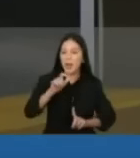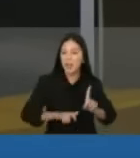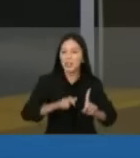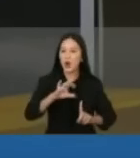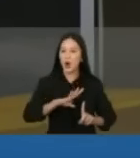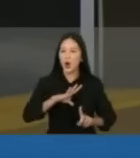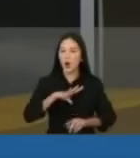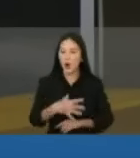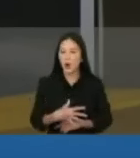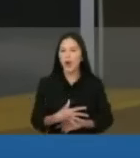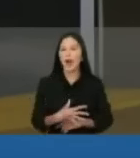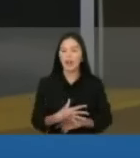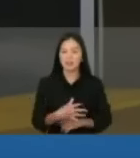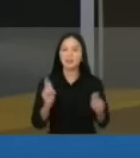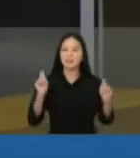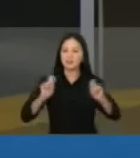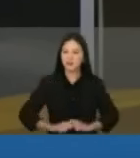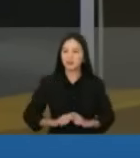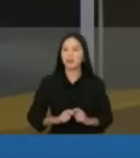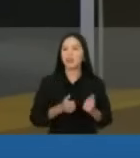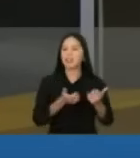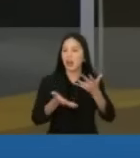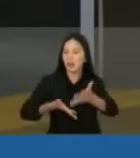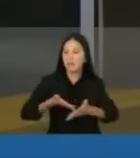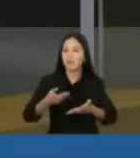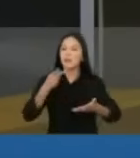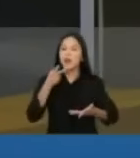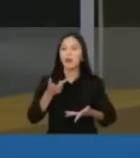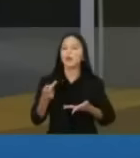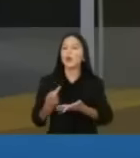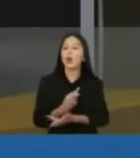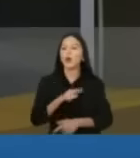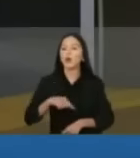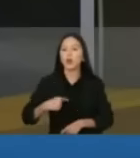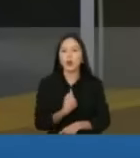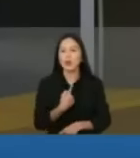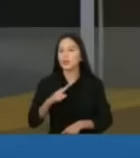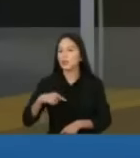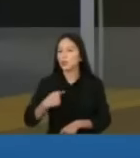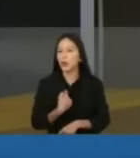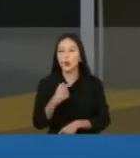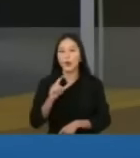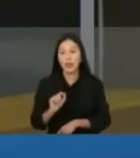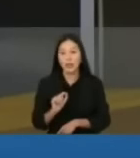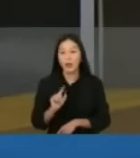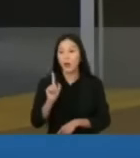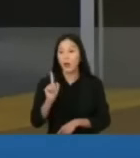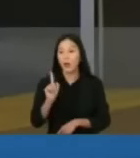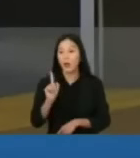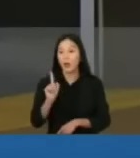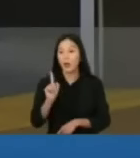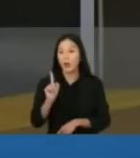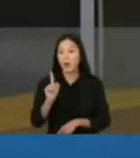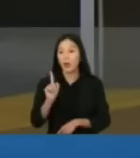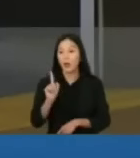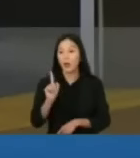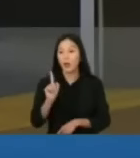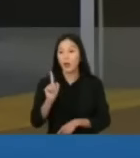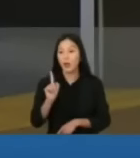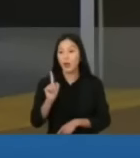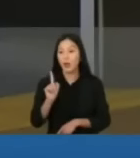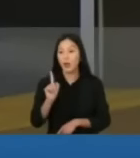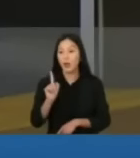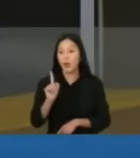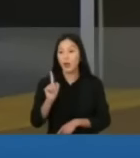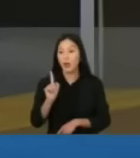coragem para falar o que está acontecendo e nós não vamos nós não vamos parar opa não para